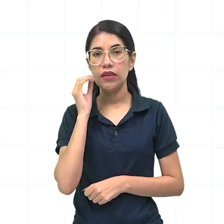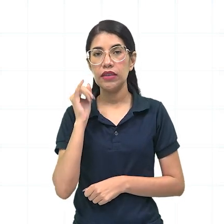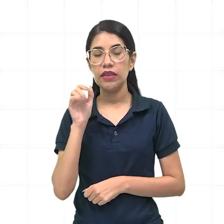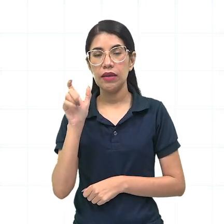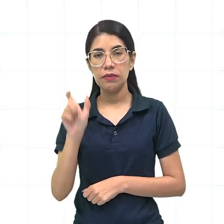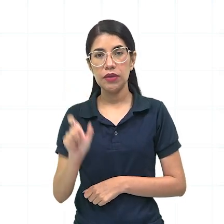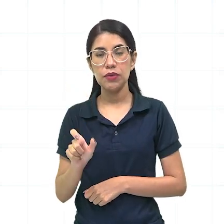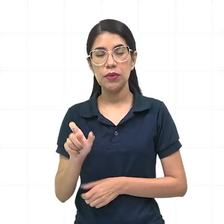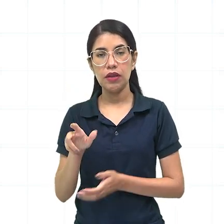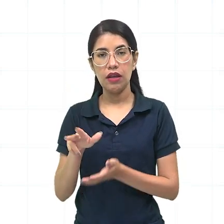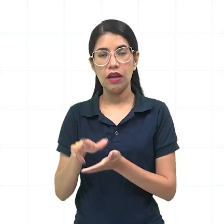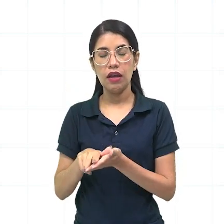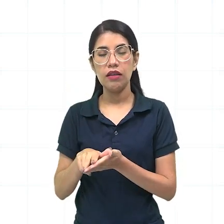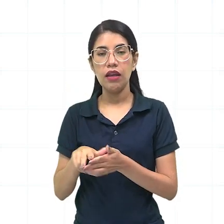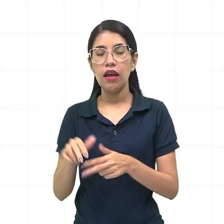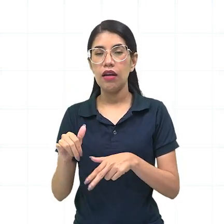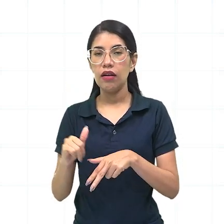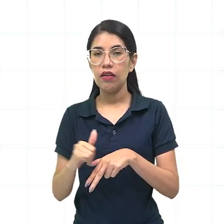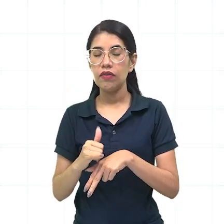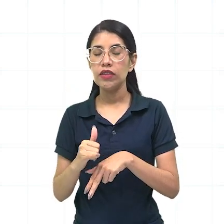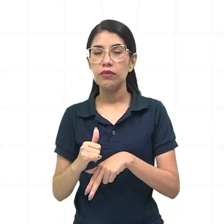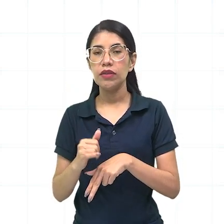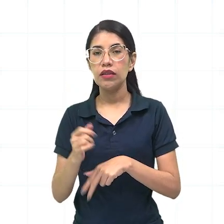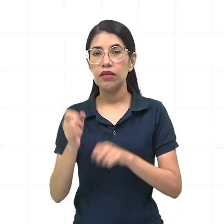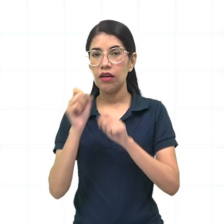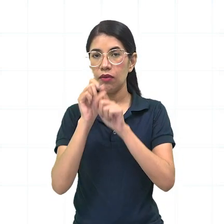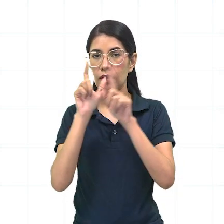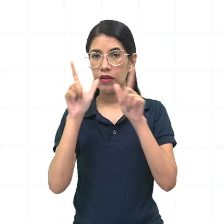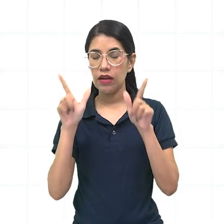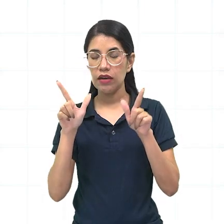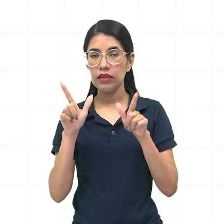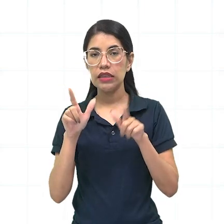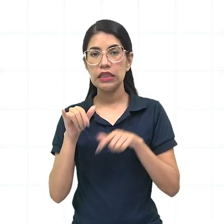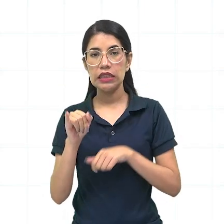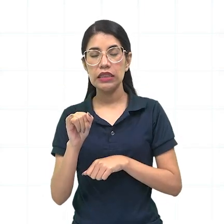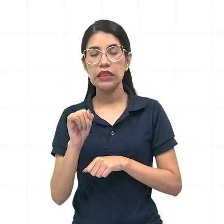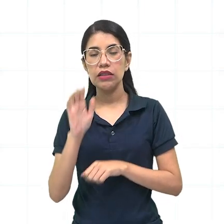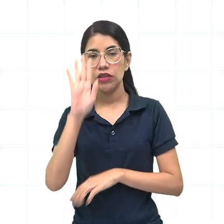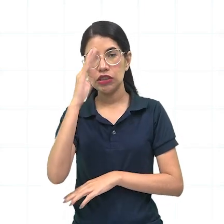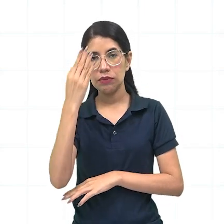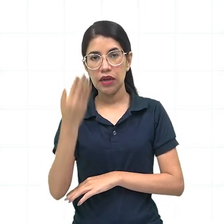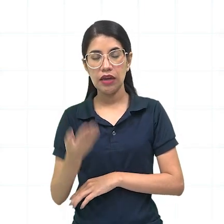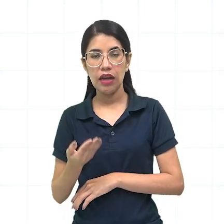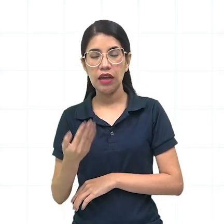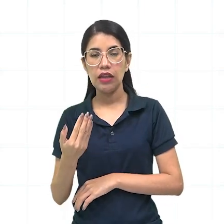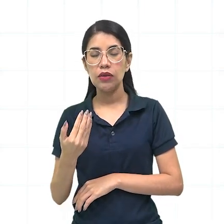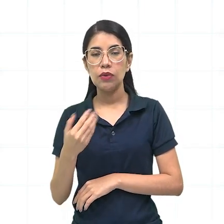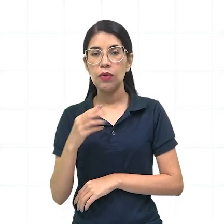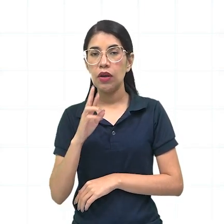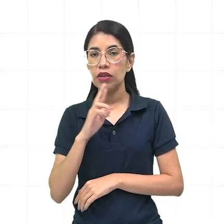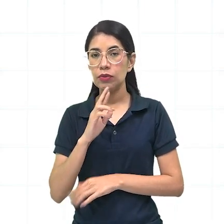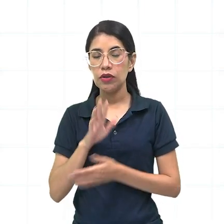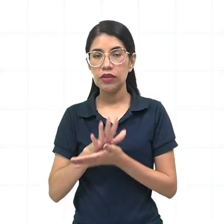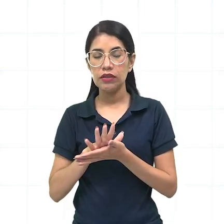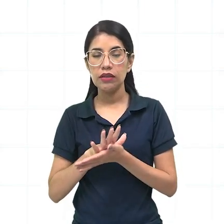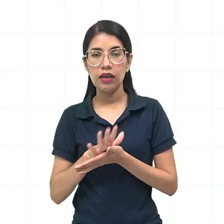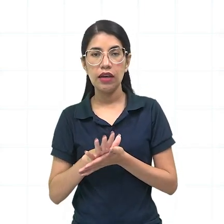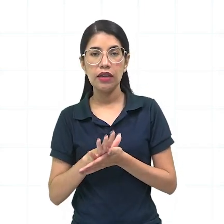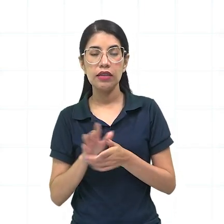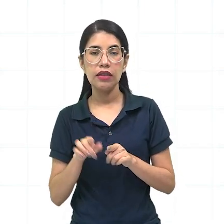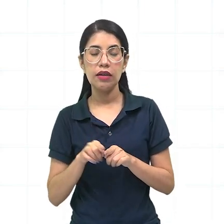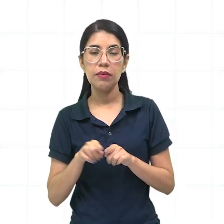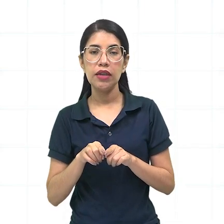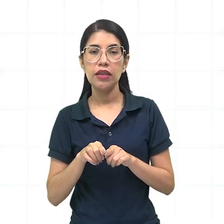vítima realmente está consciente ou não, ou seja, se ela está inconsciente, não responde nada, se ela não tem